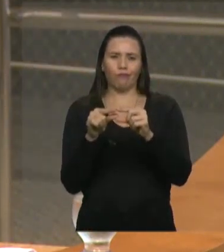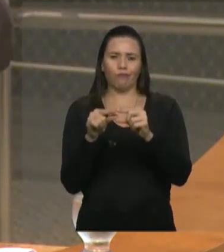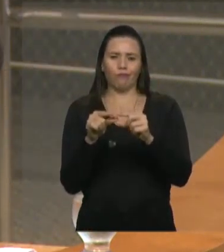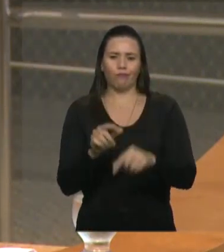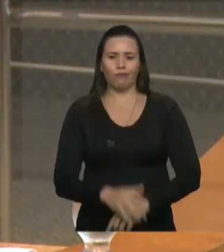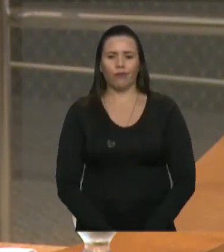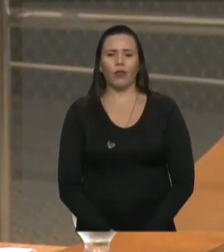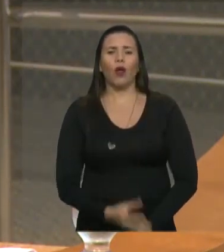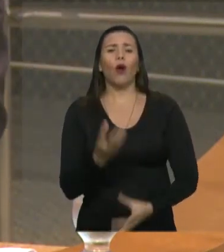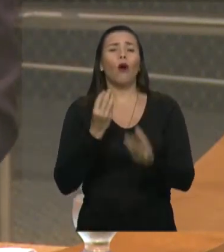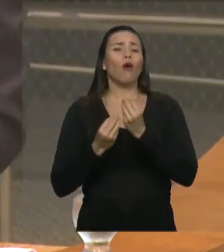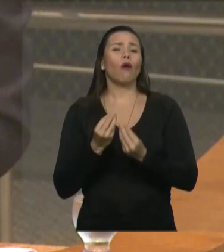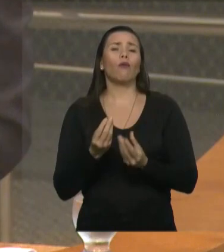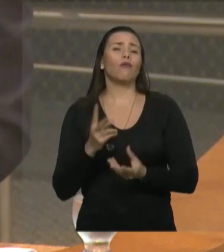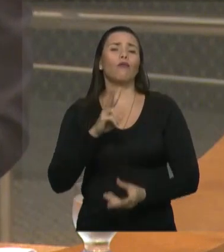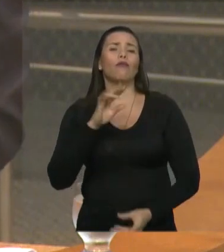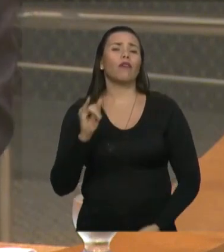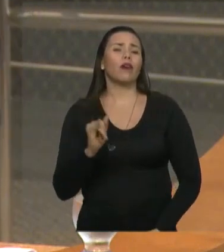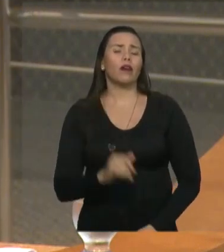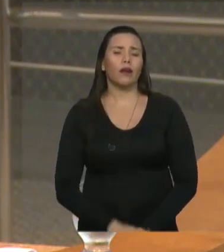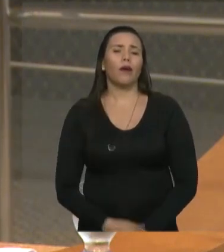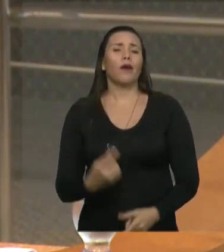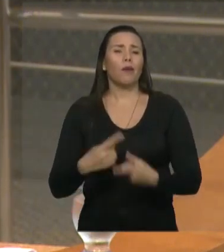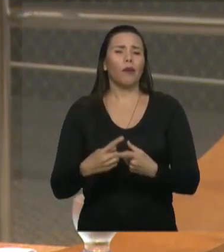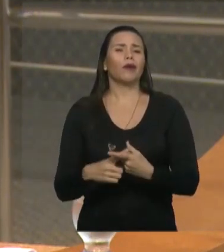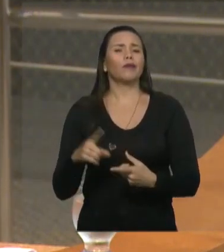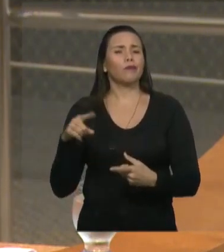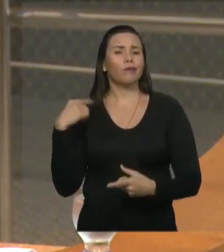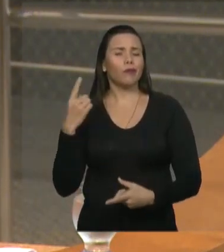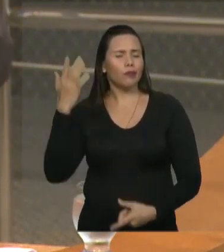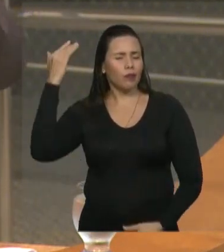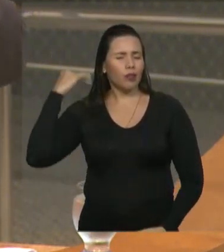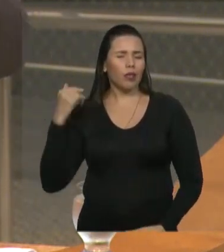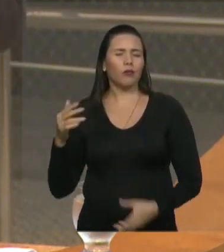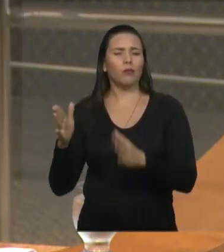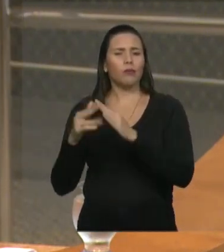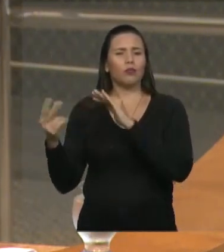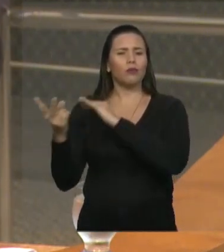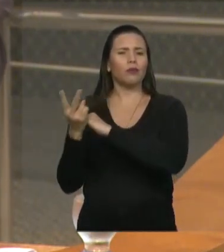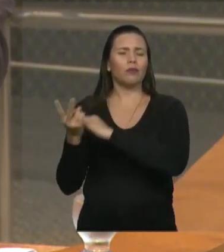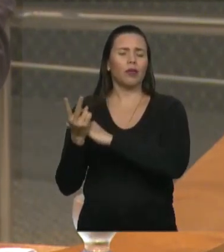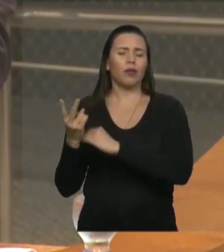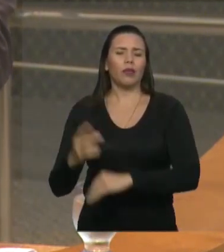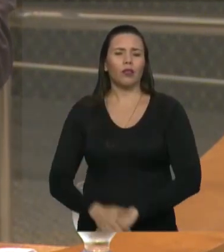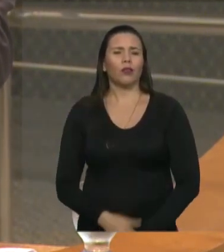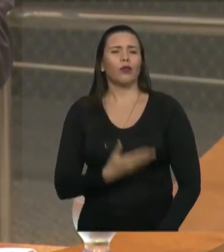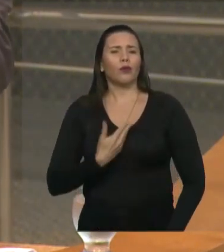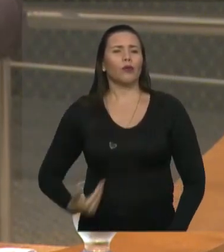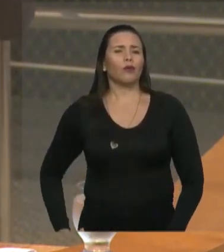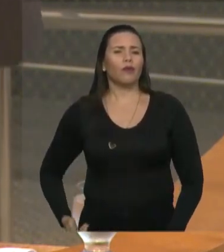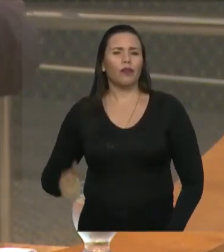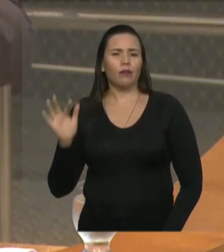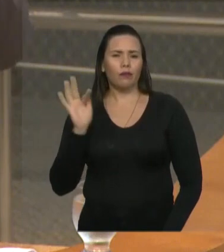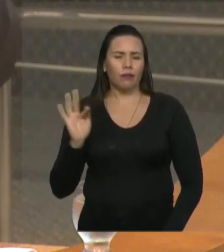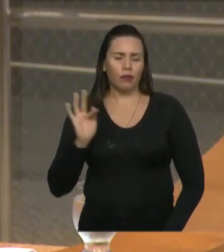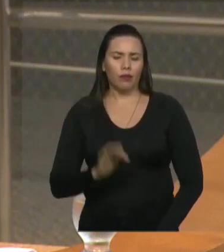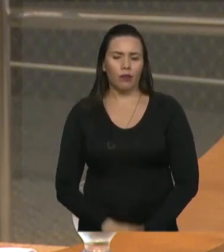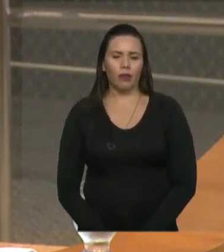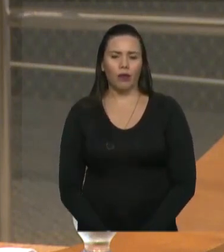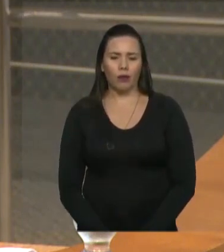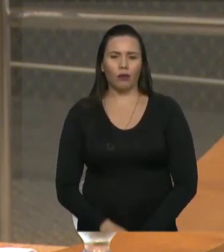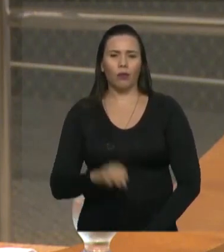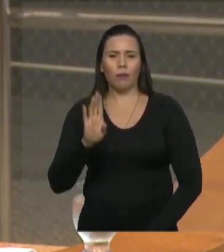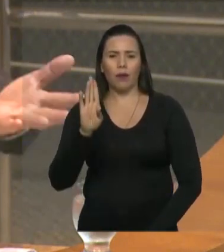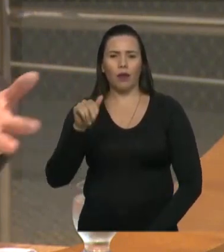com dinheiro do BNDES, adquirido no empréstimo passado? E por que ele não contrai novos empréstimos? Porque está em letra